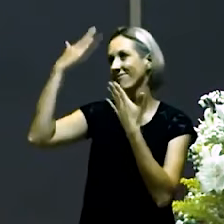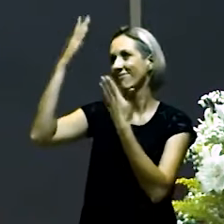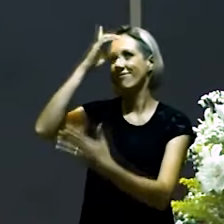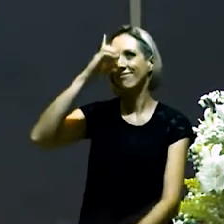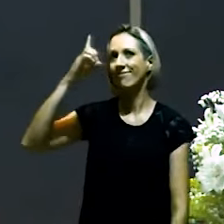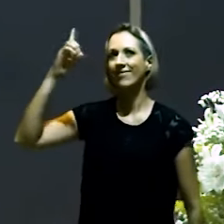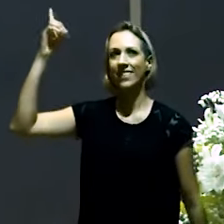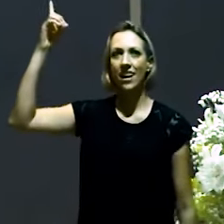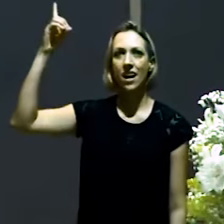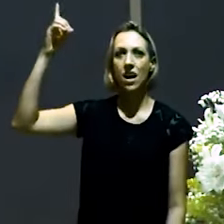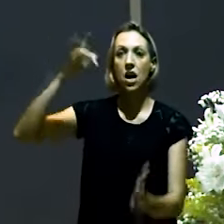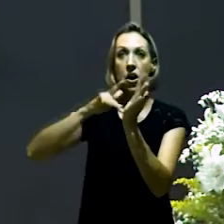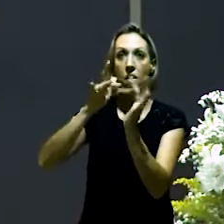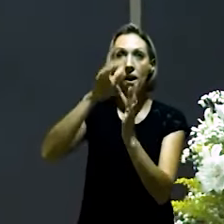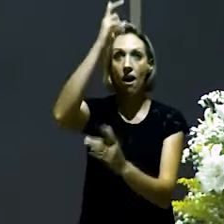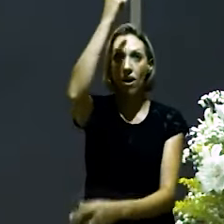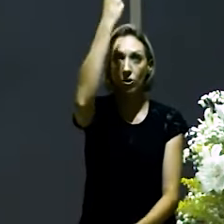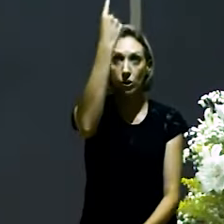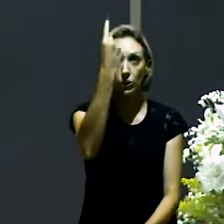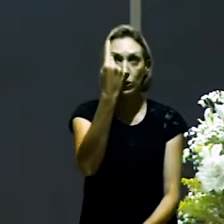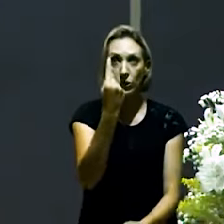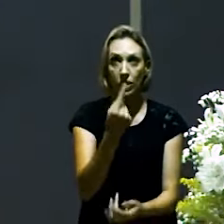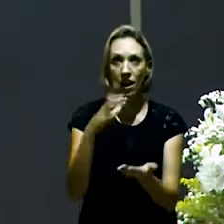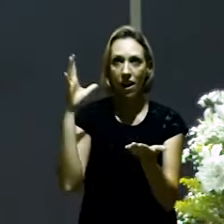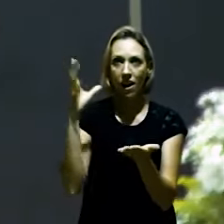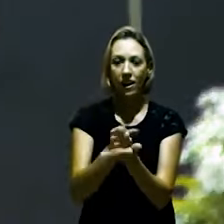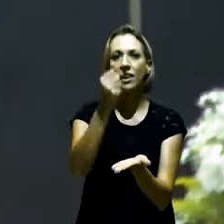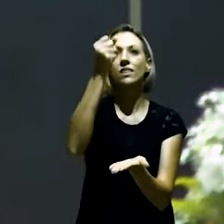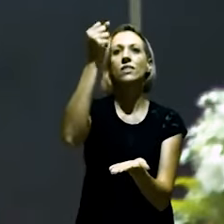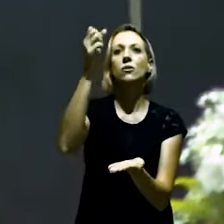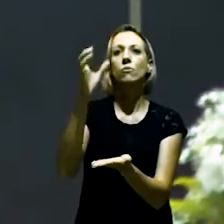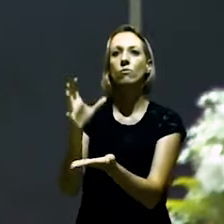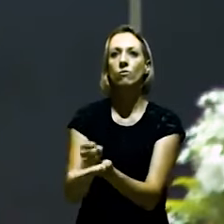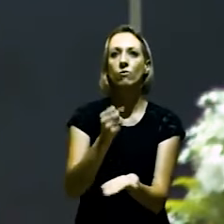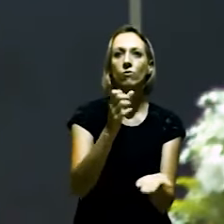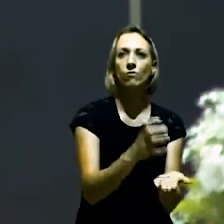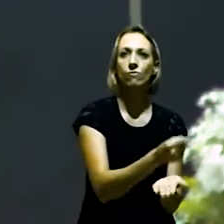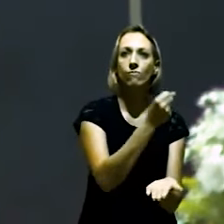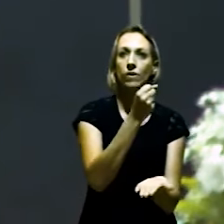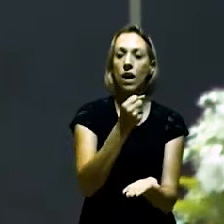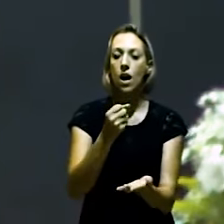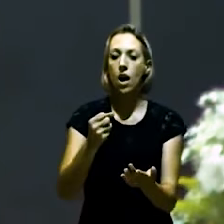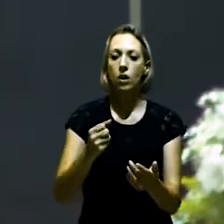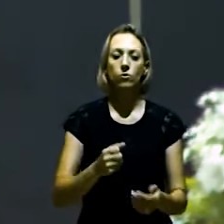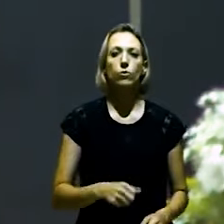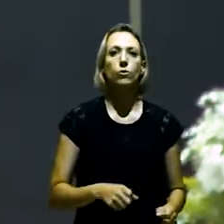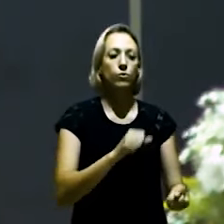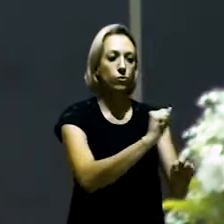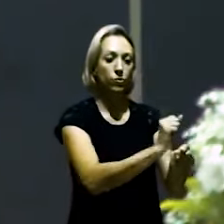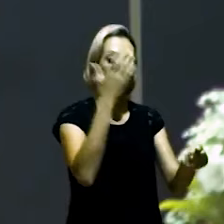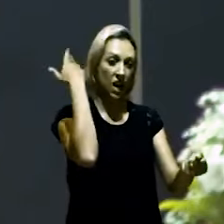que Cristo, como um vencedor, foi lá e nos arrancou como despojo das mãos dos nossos inimigos. E ao nos arrancar